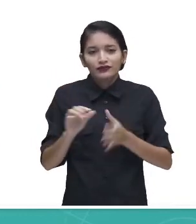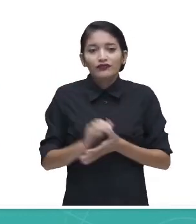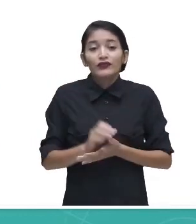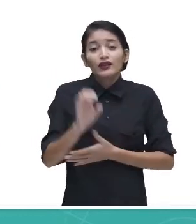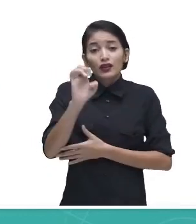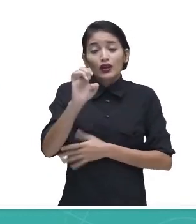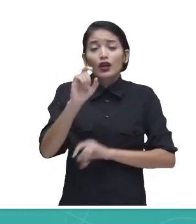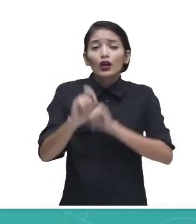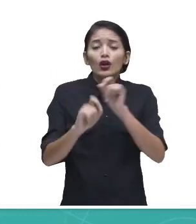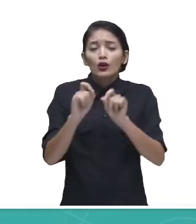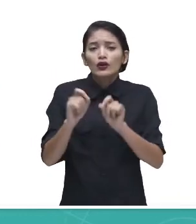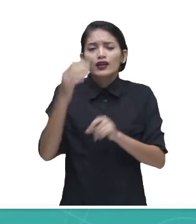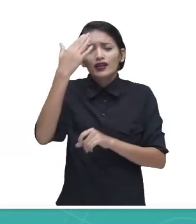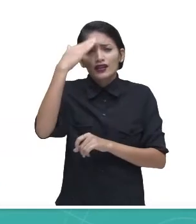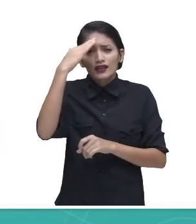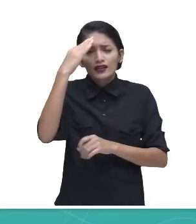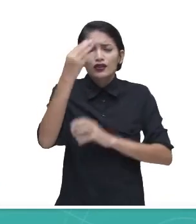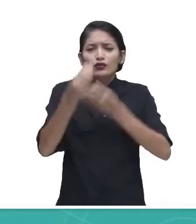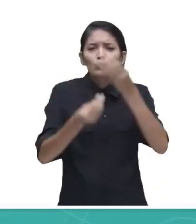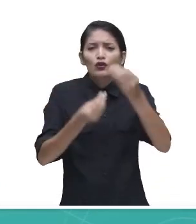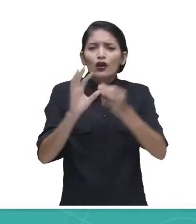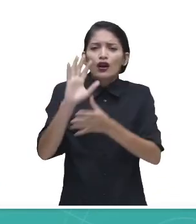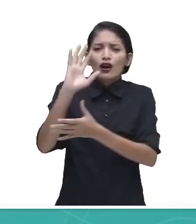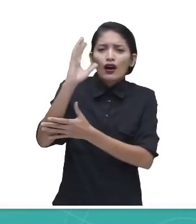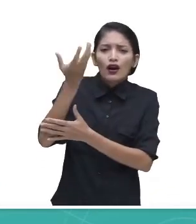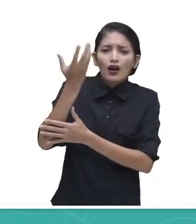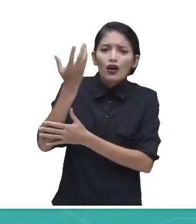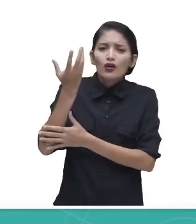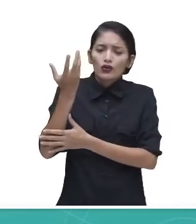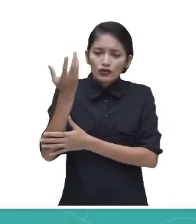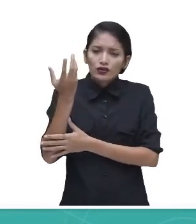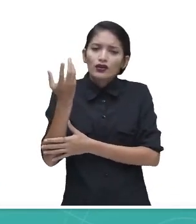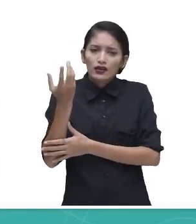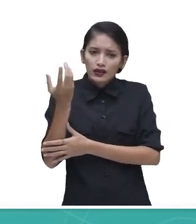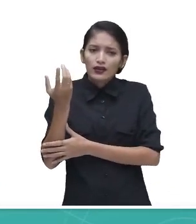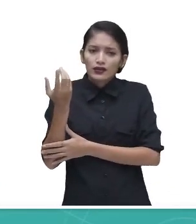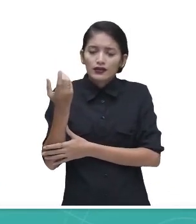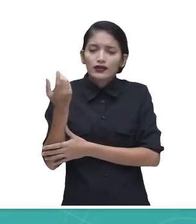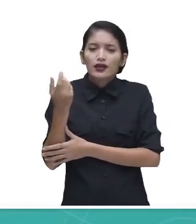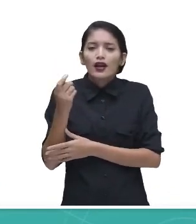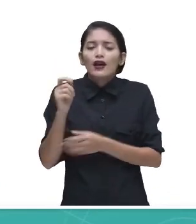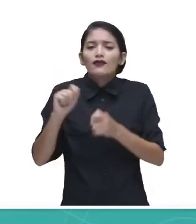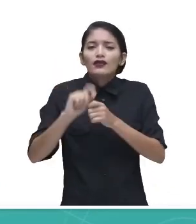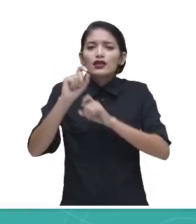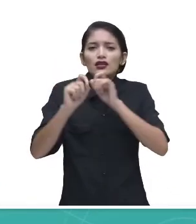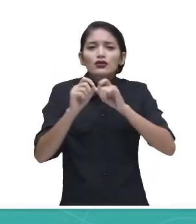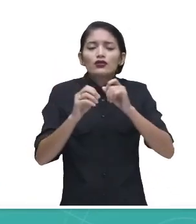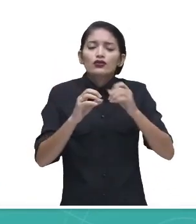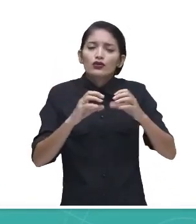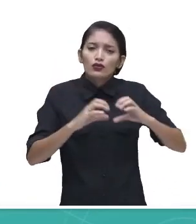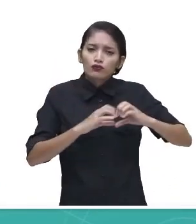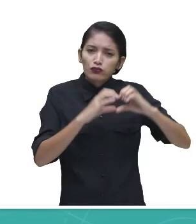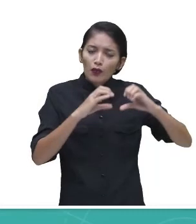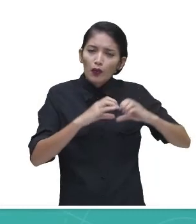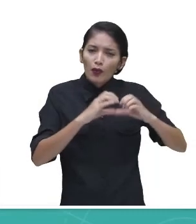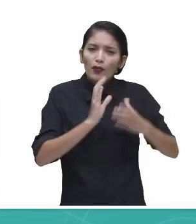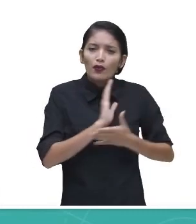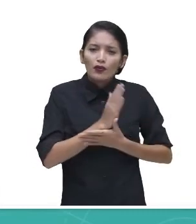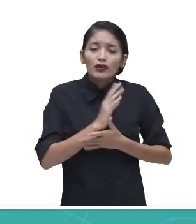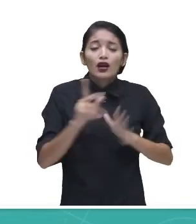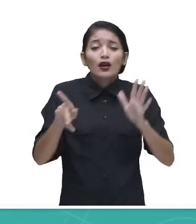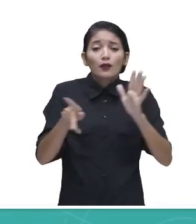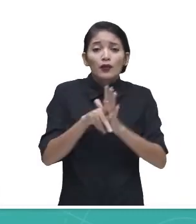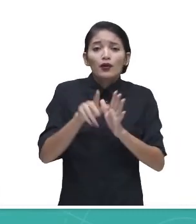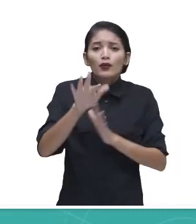E, compreensão dos mecanismos, também nos leva a funcionamento, também é uma atividade